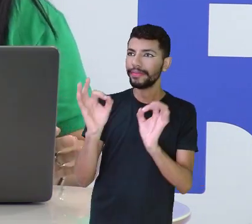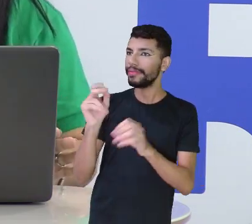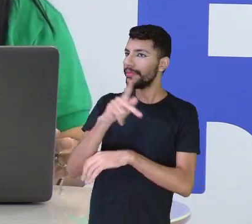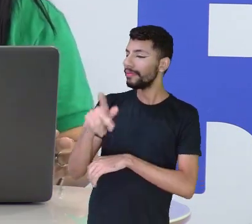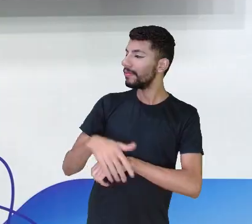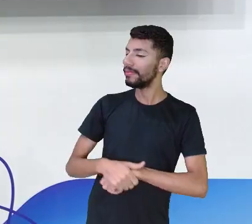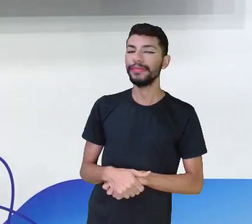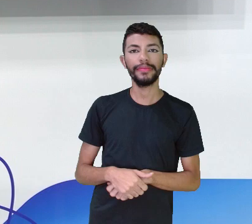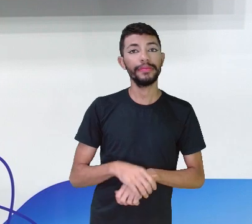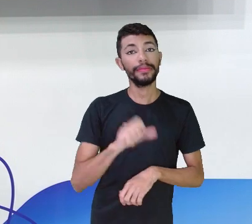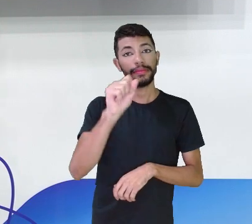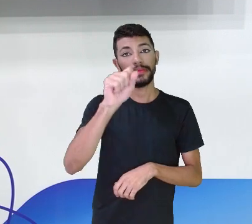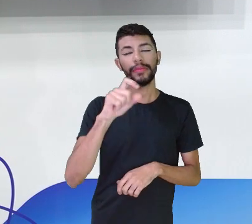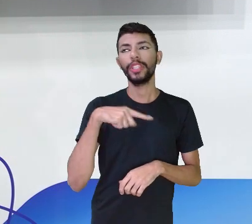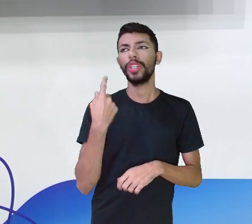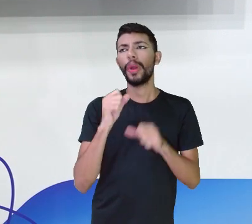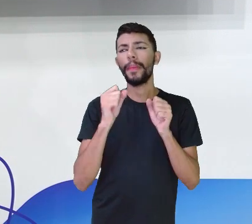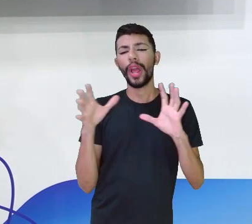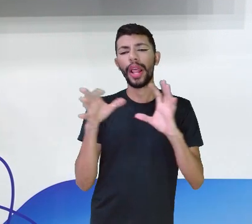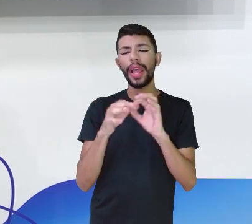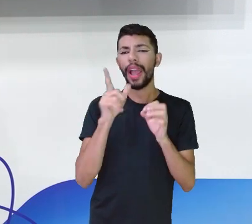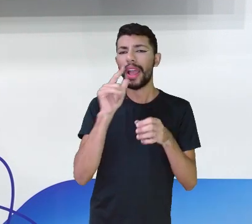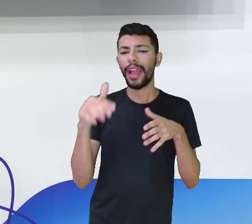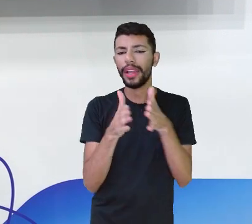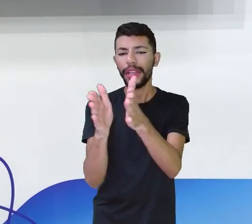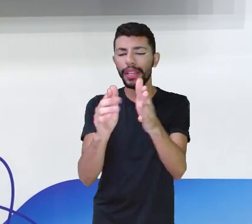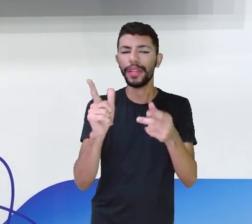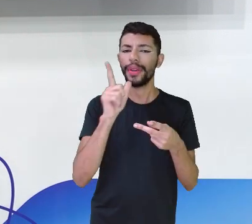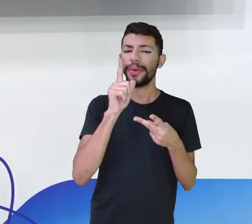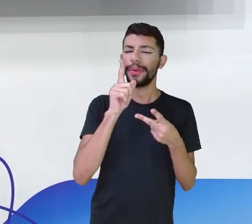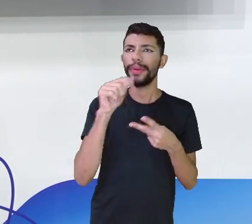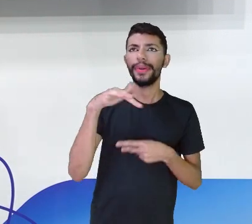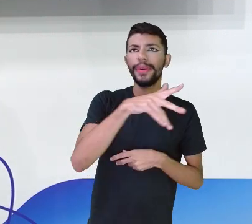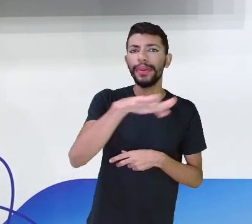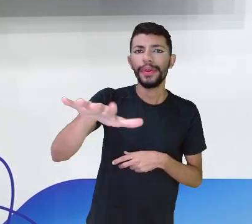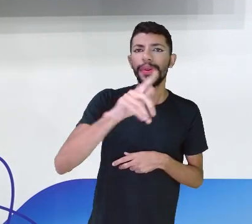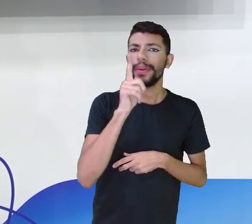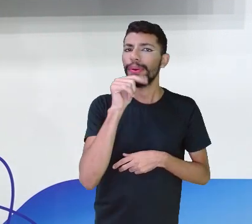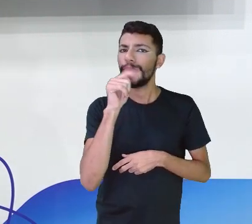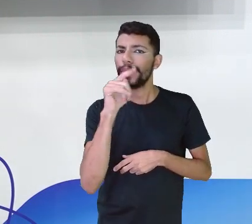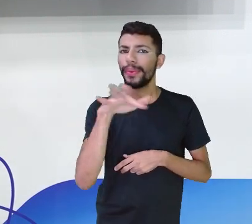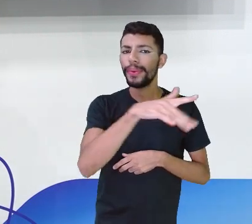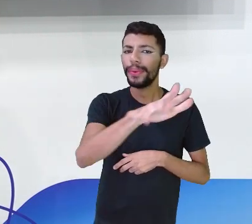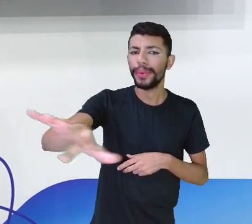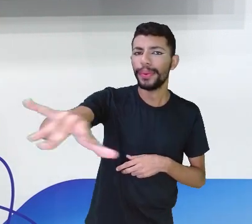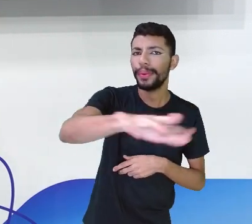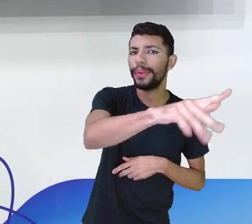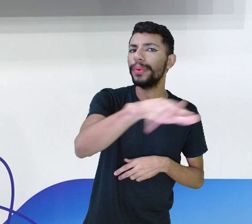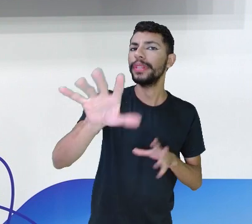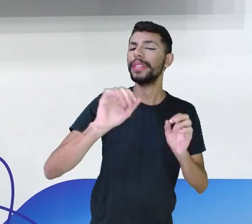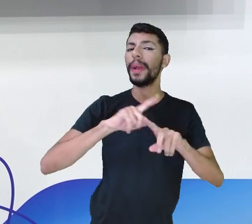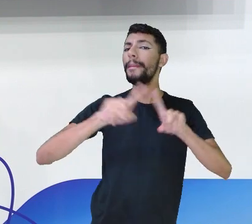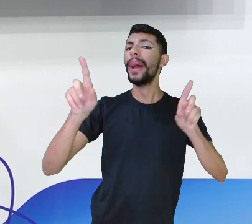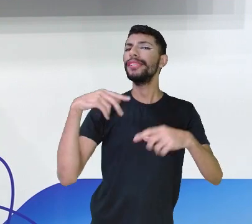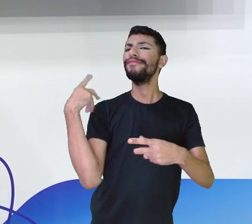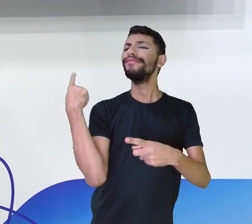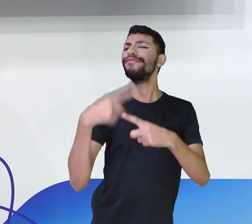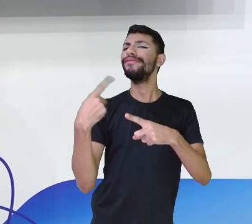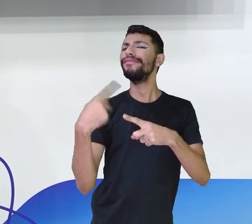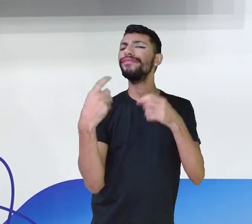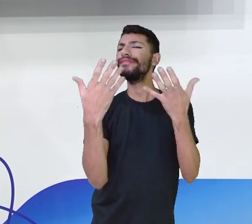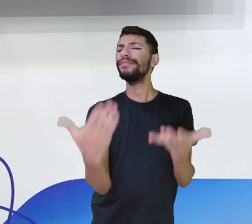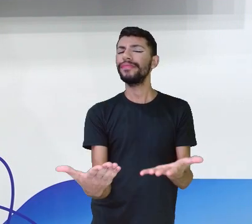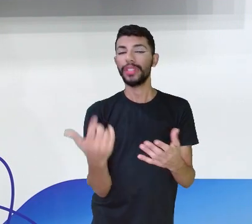Kelly? Isso, aí a gente pode falar de rio, a gente pode falar dos oceanos também. Por que eu estou dizendo isso? Por exemplo, um